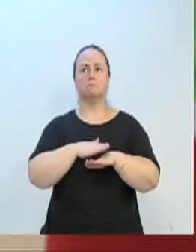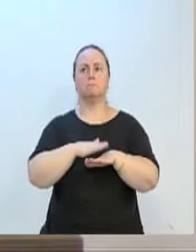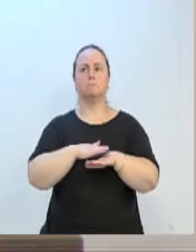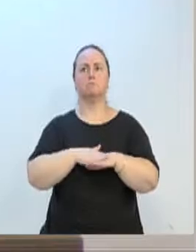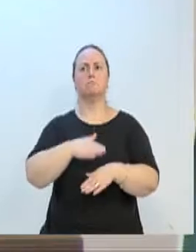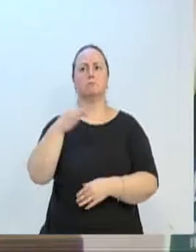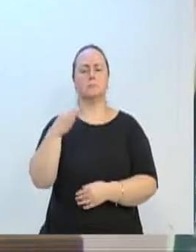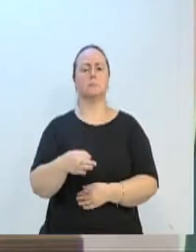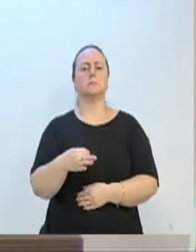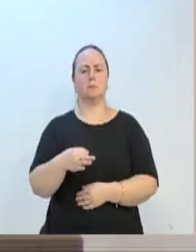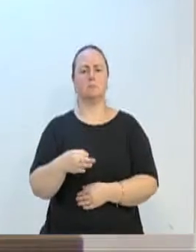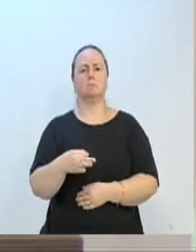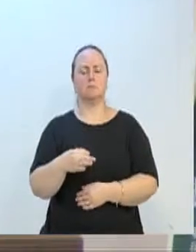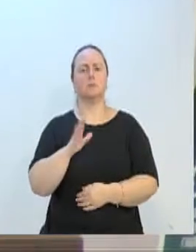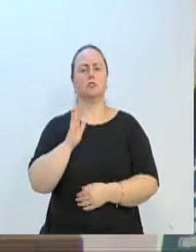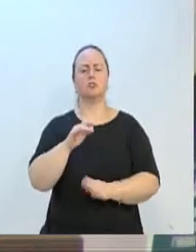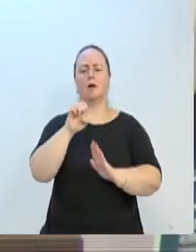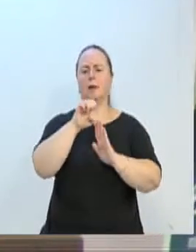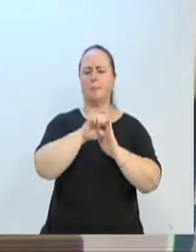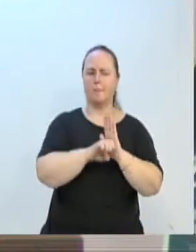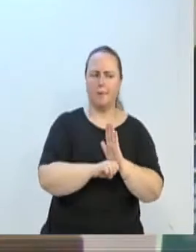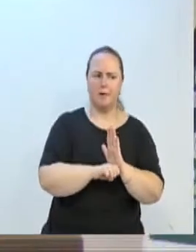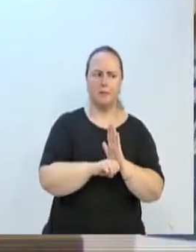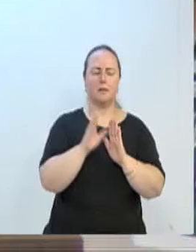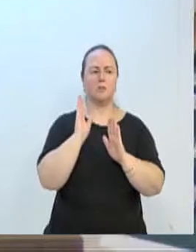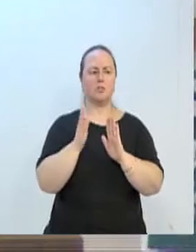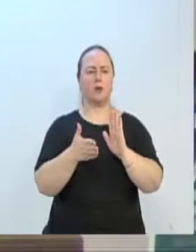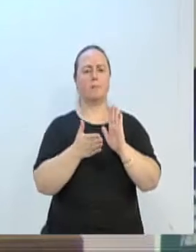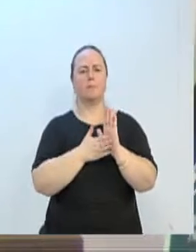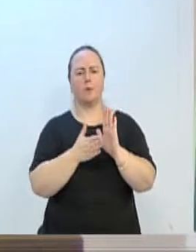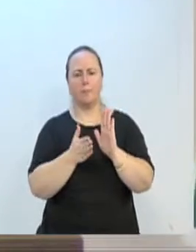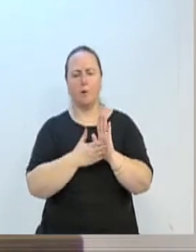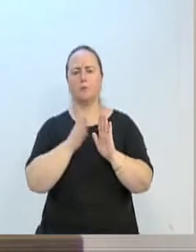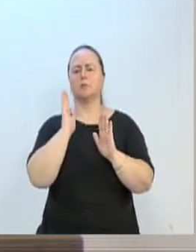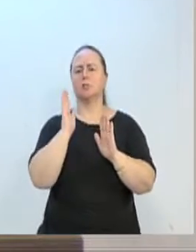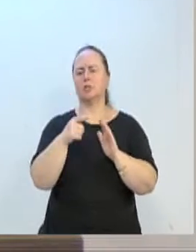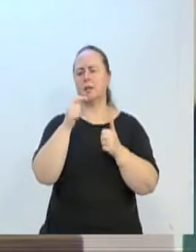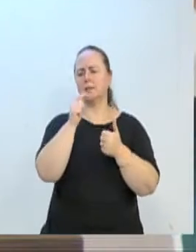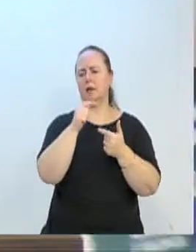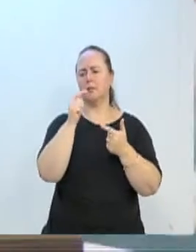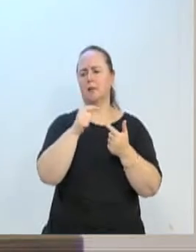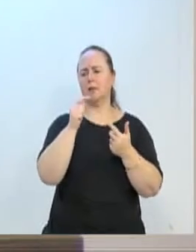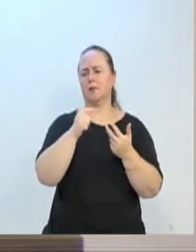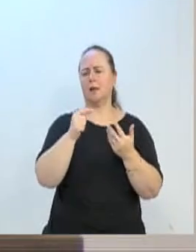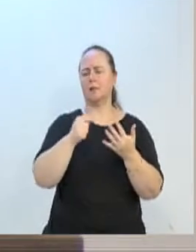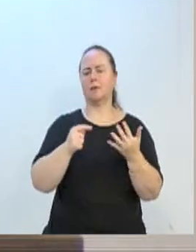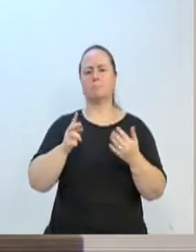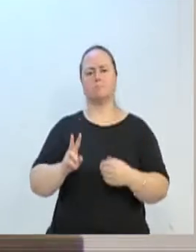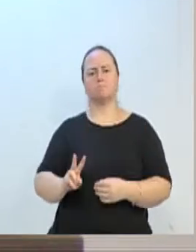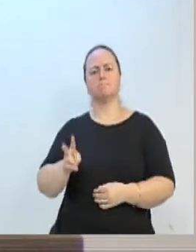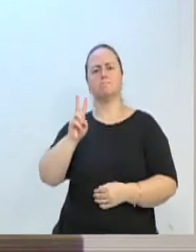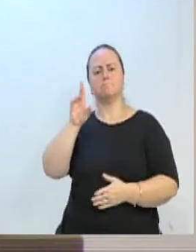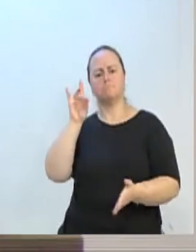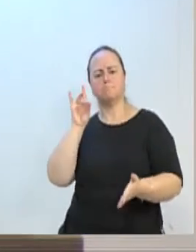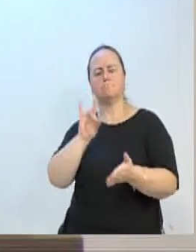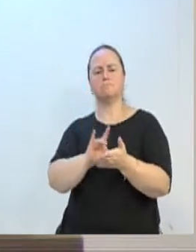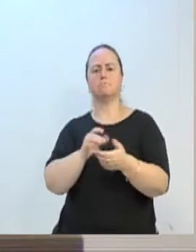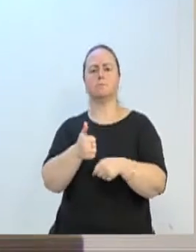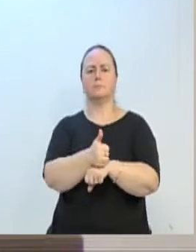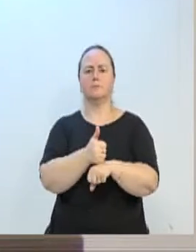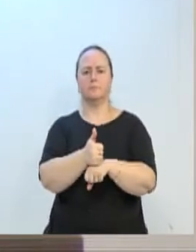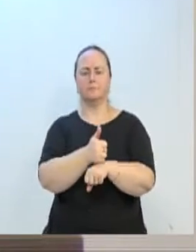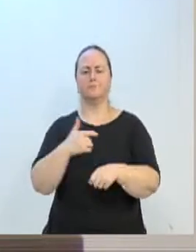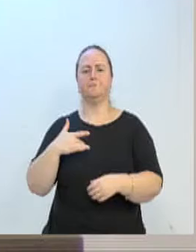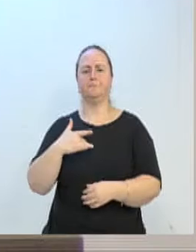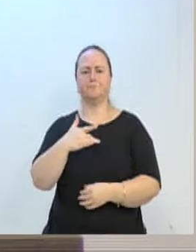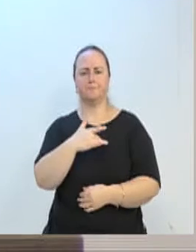emendas, propomos aqui reivindicações ao executivo, ao prefeito, que buscasse valorizar os profissionais da saúde, os profissionais